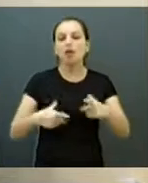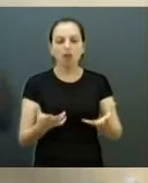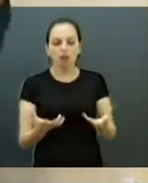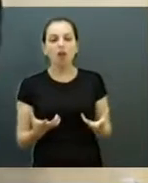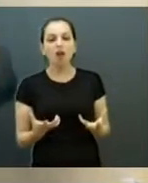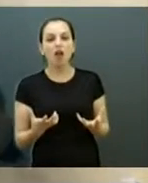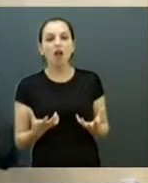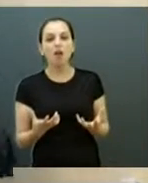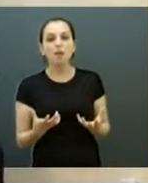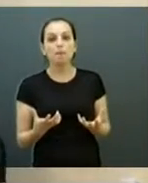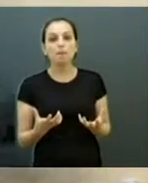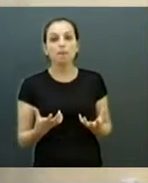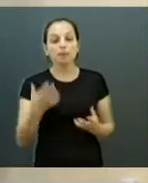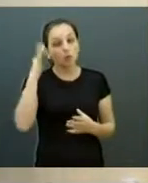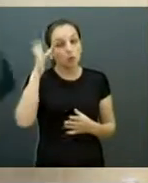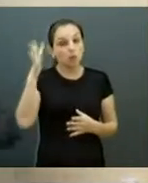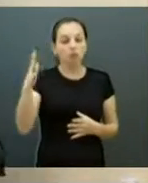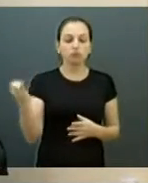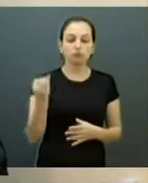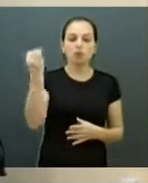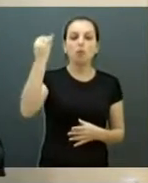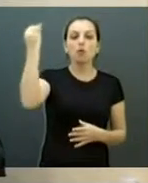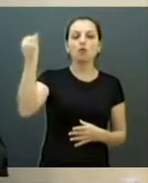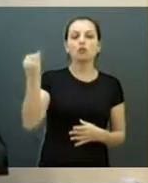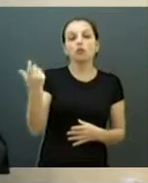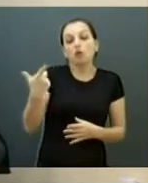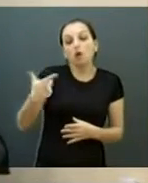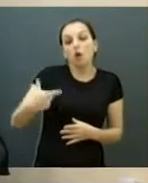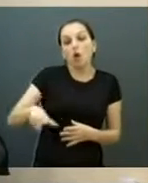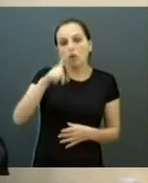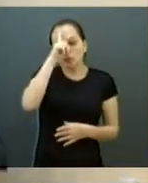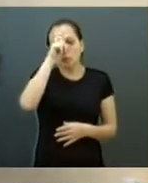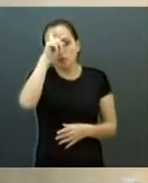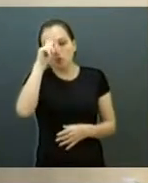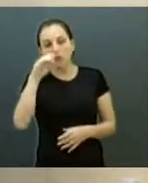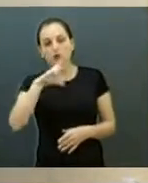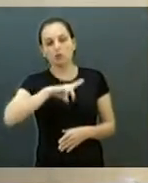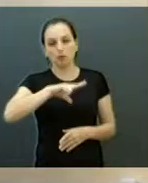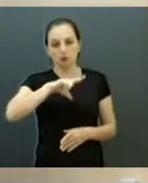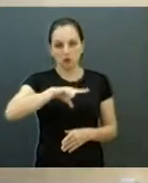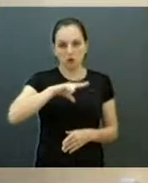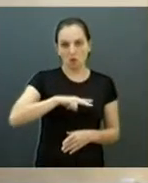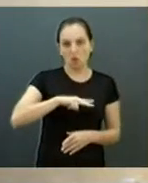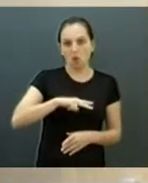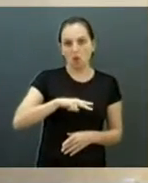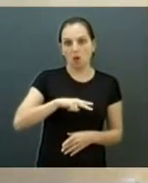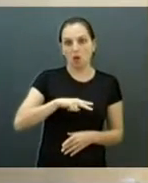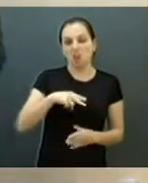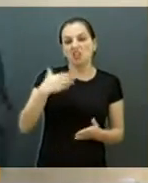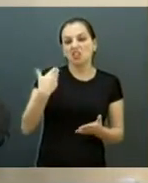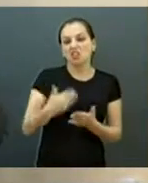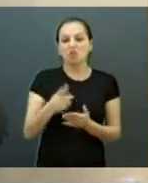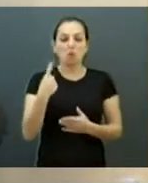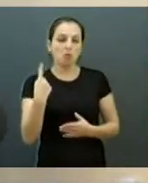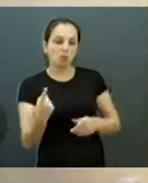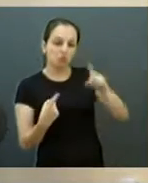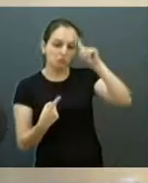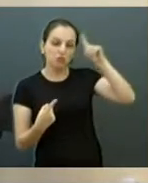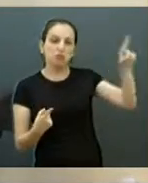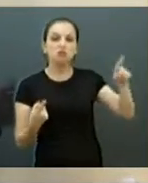dele é unimed é benemed é o particular dele quando sobra um dia vou lá tem médico só vai na terça